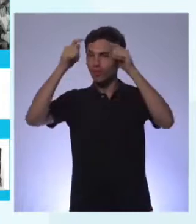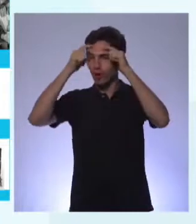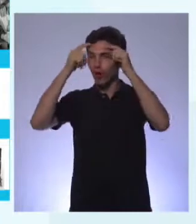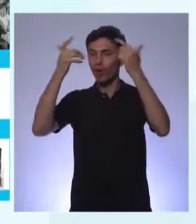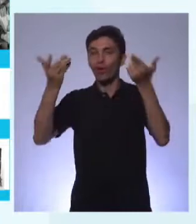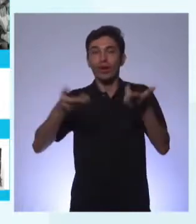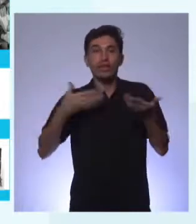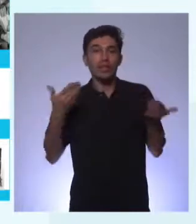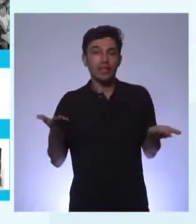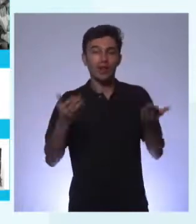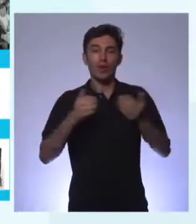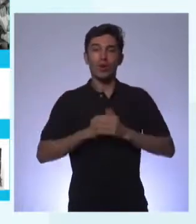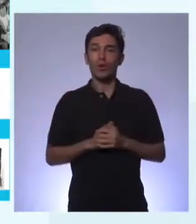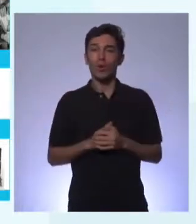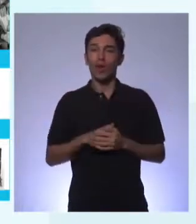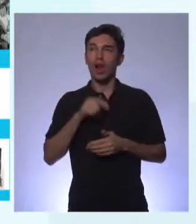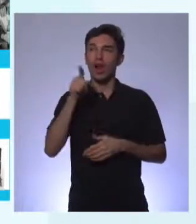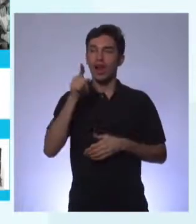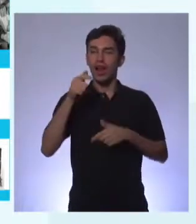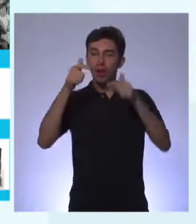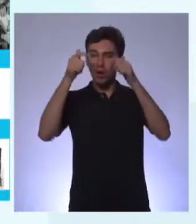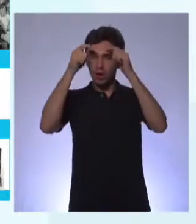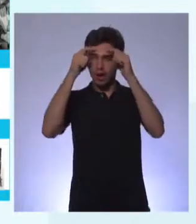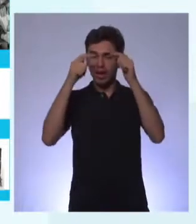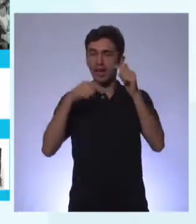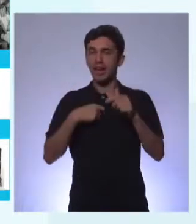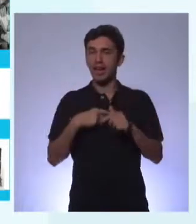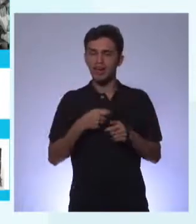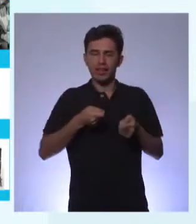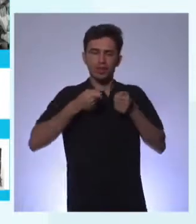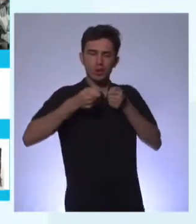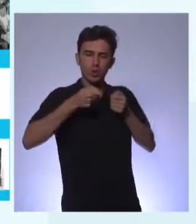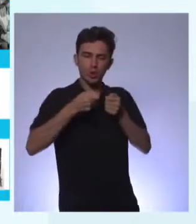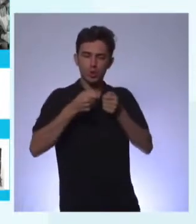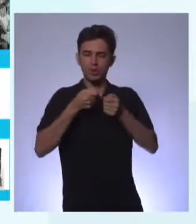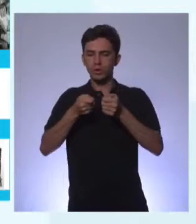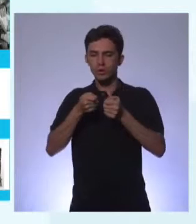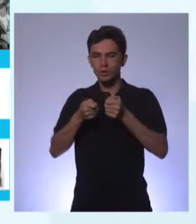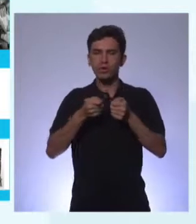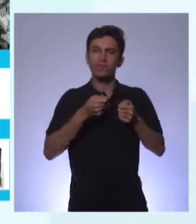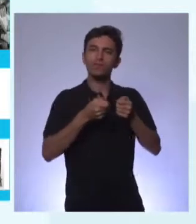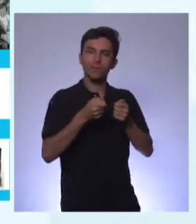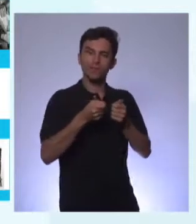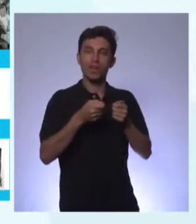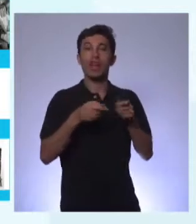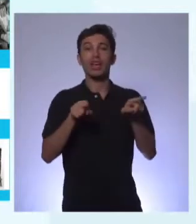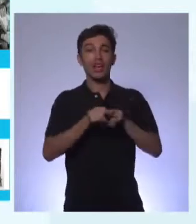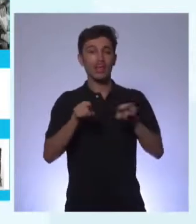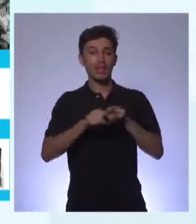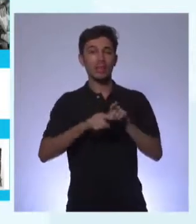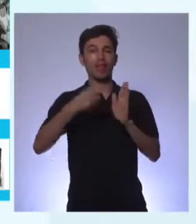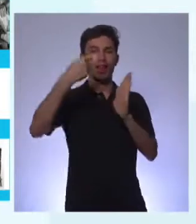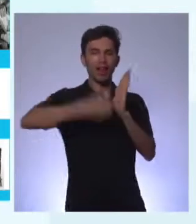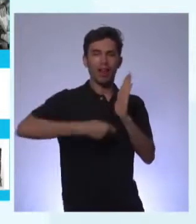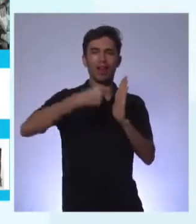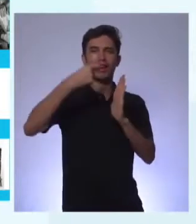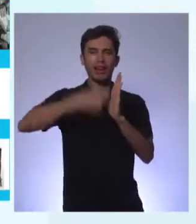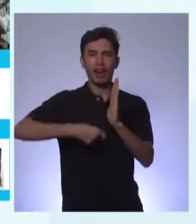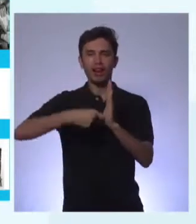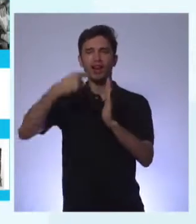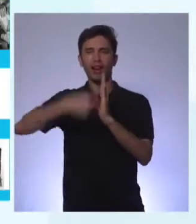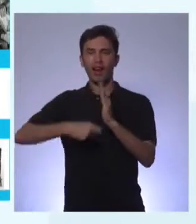e então a coroa vai manter aí esse controle, até mesmo com as taxações